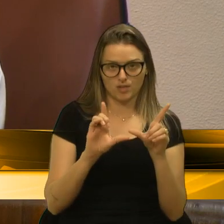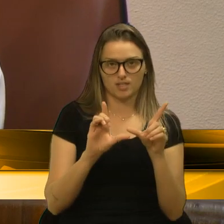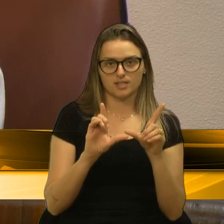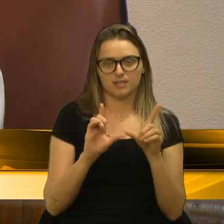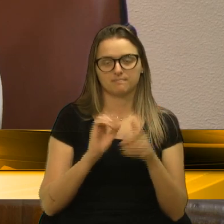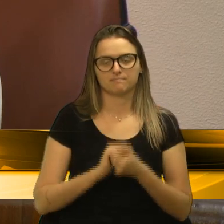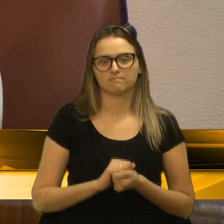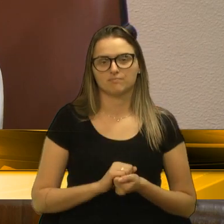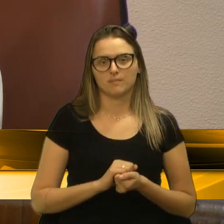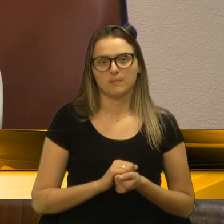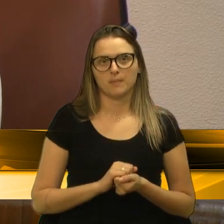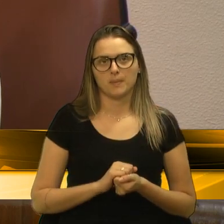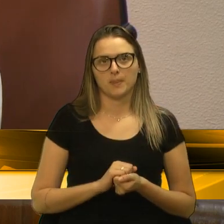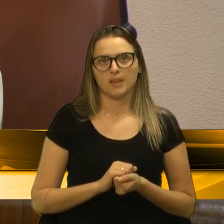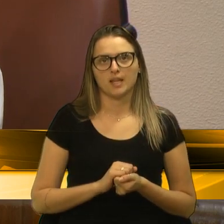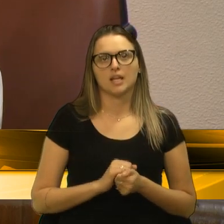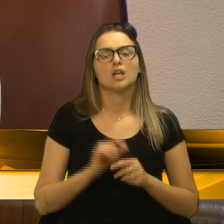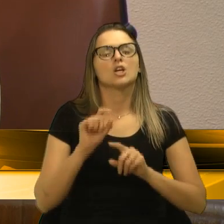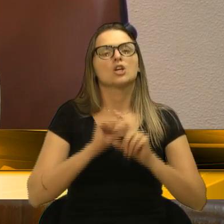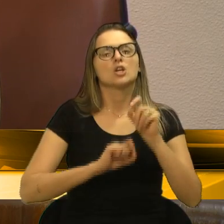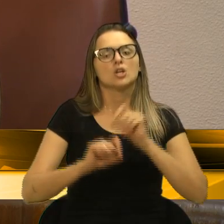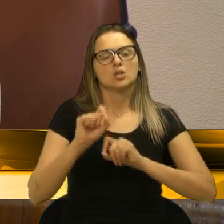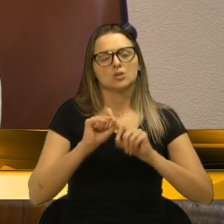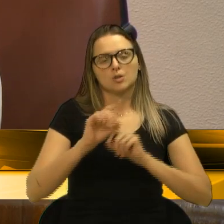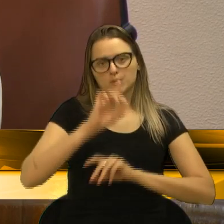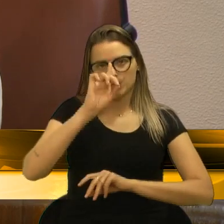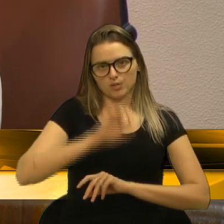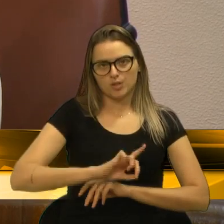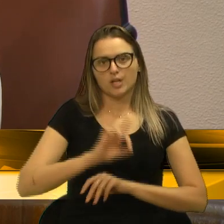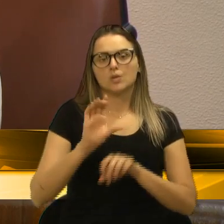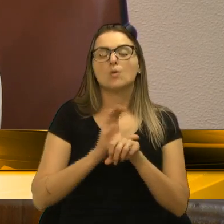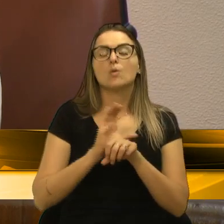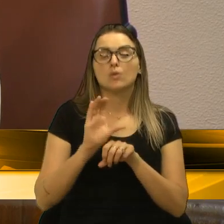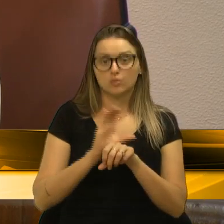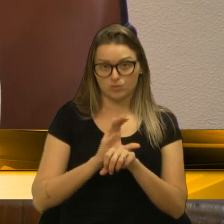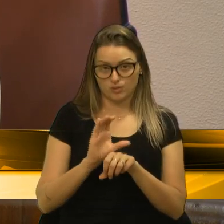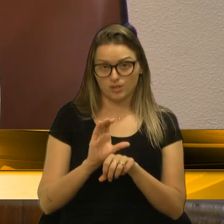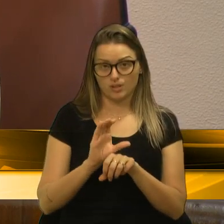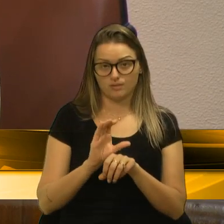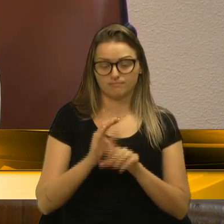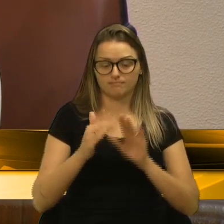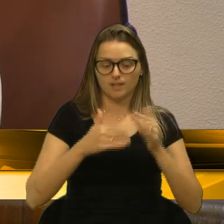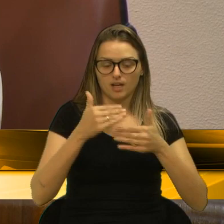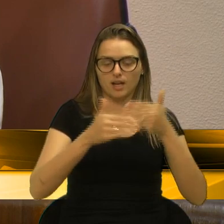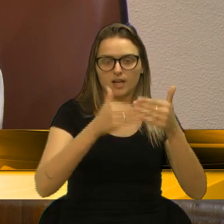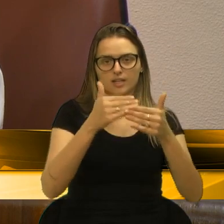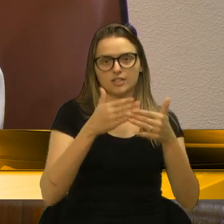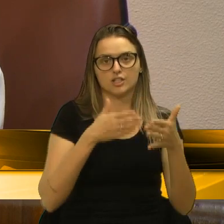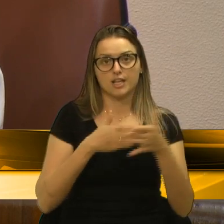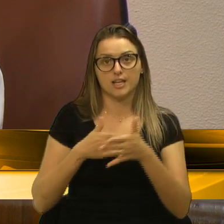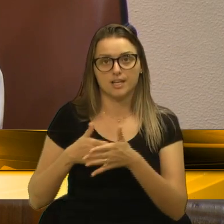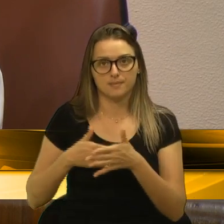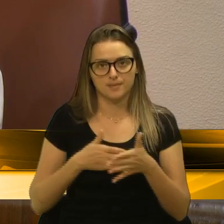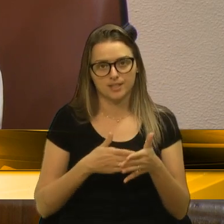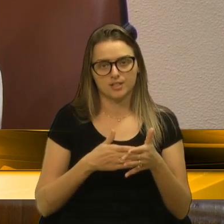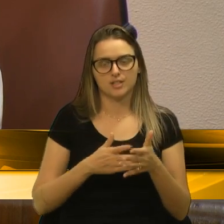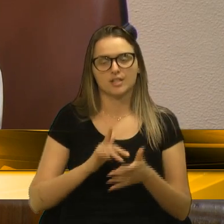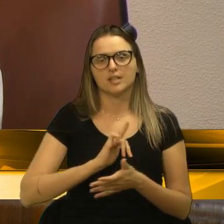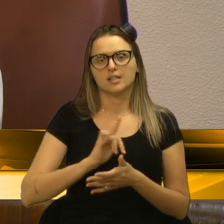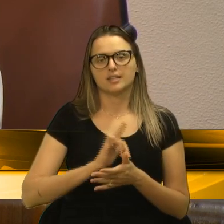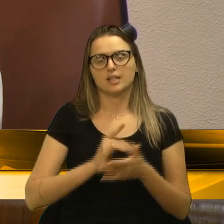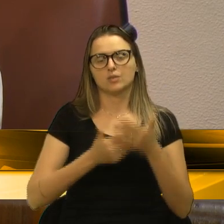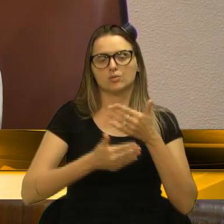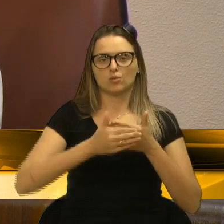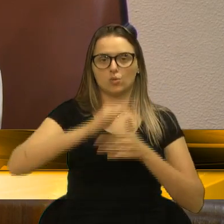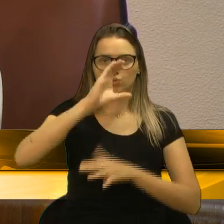e democráticos de direito. Do ponto de vista do direito constitucional, a progressiva restrição de direitos fundamentais dos